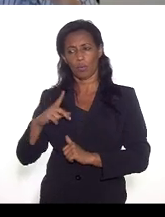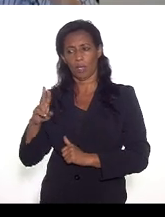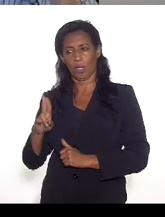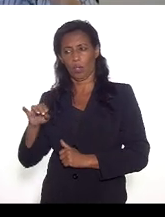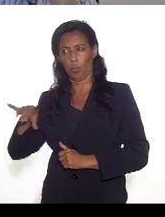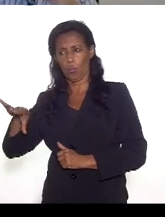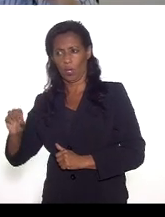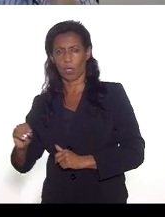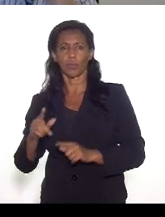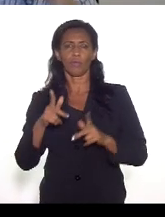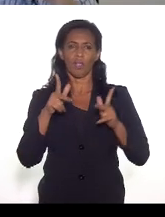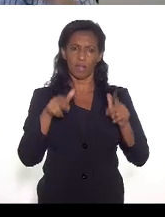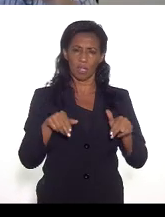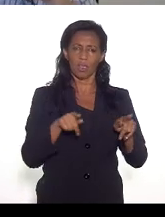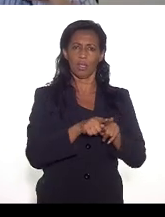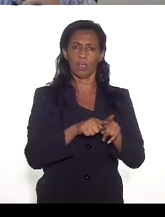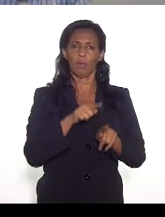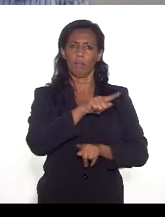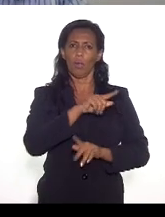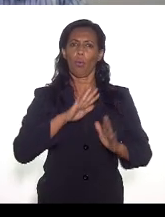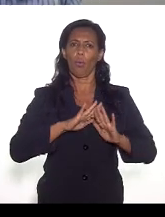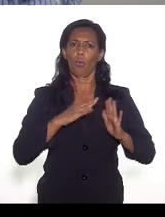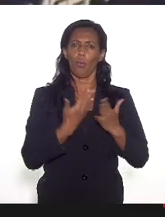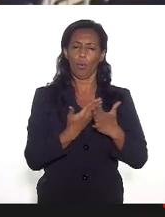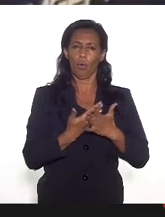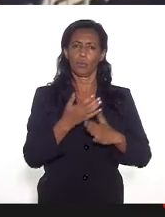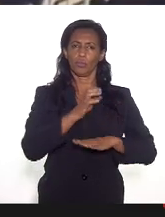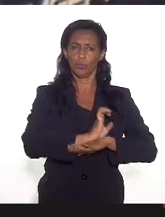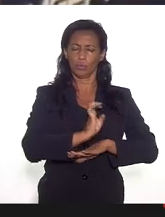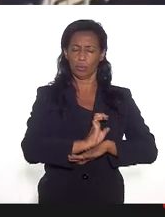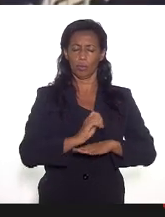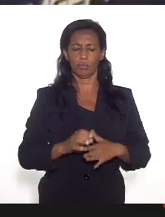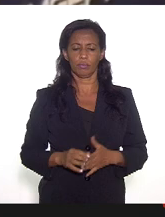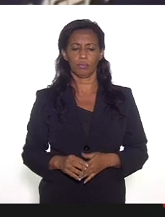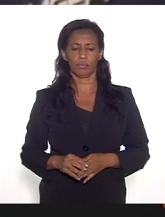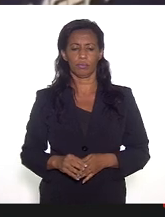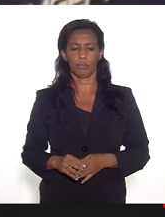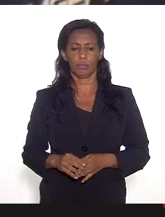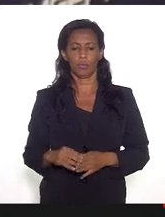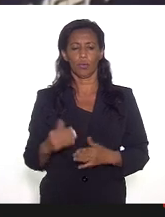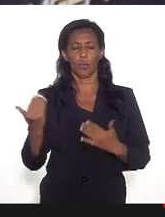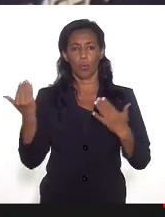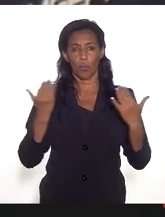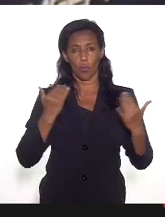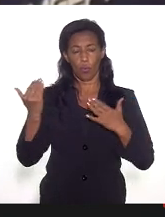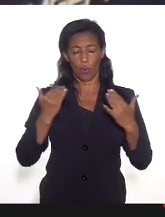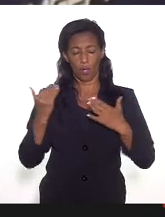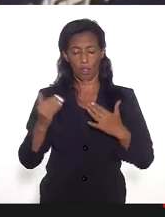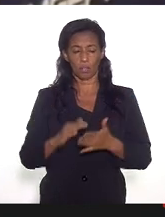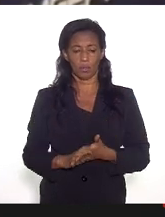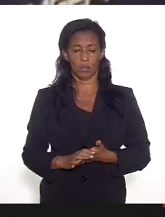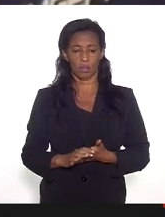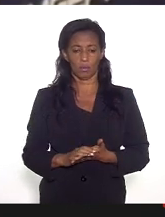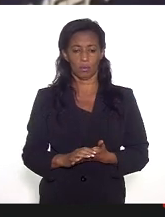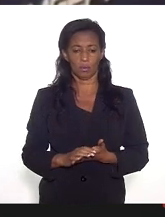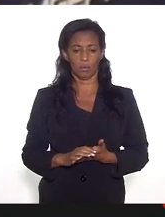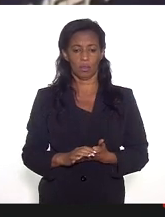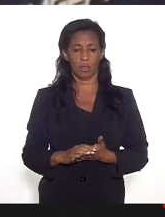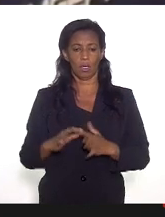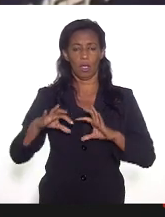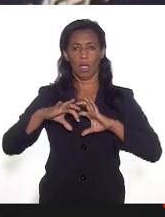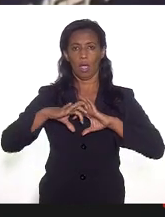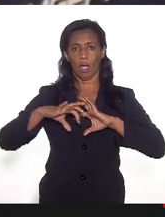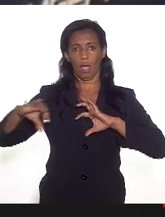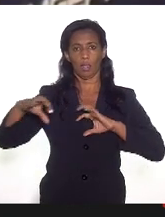Exo, poderá haver com o Colégio Henrique Lages. Com relação que eu citei do canal de